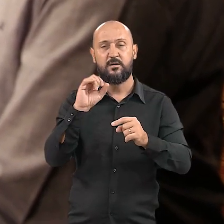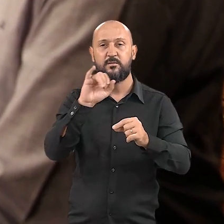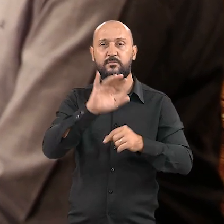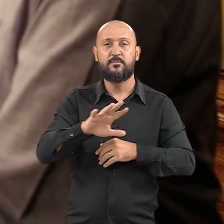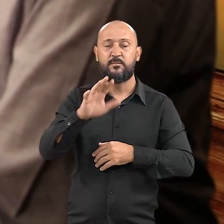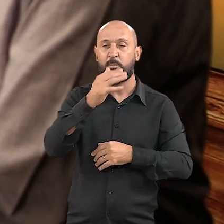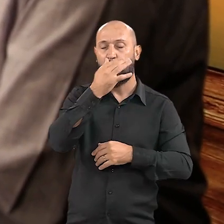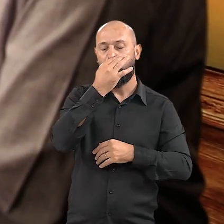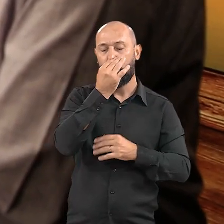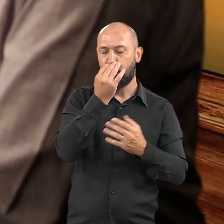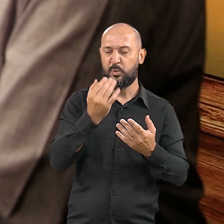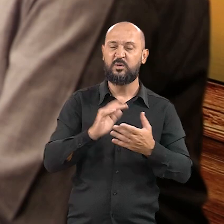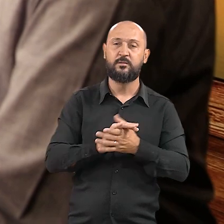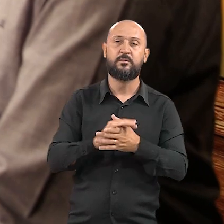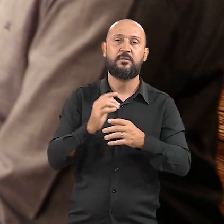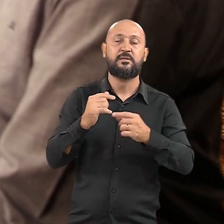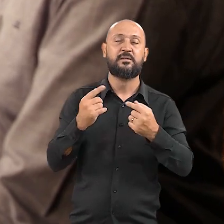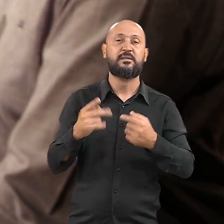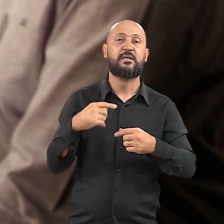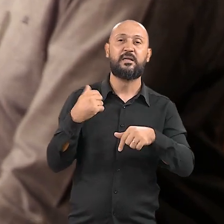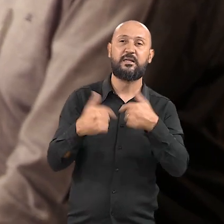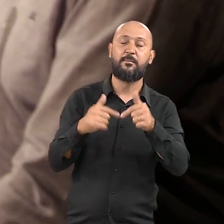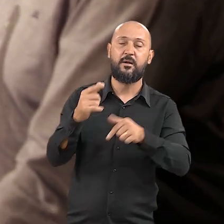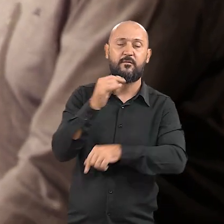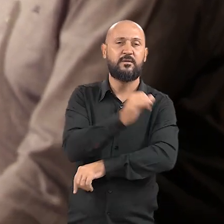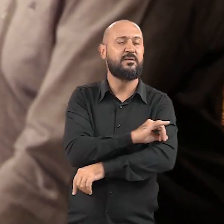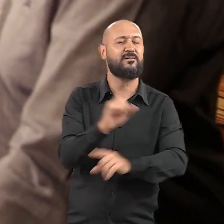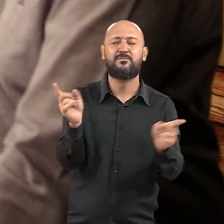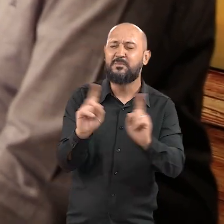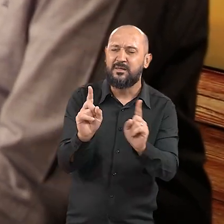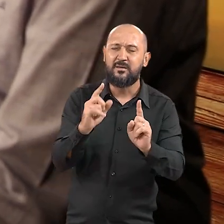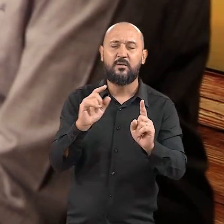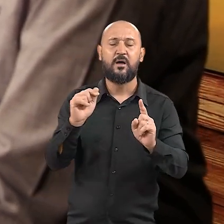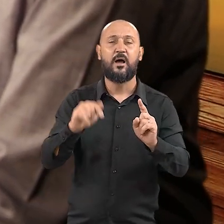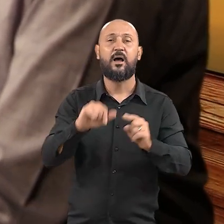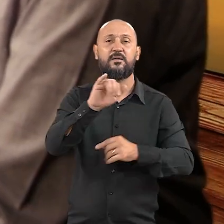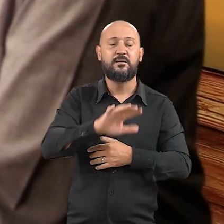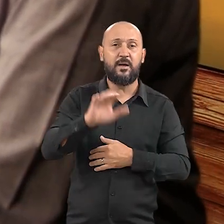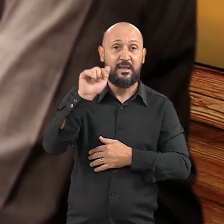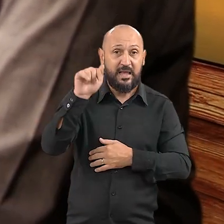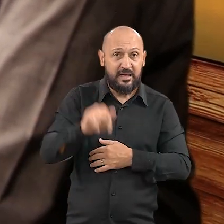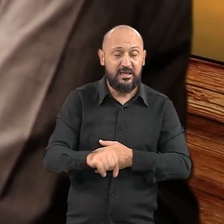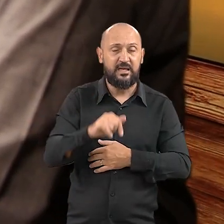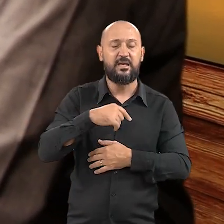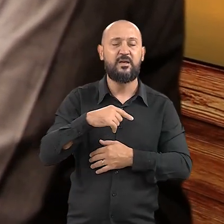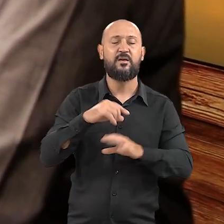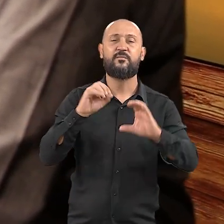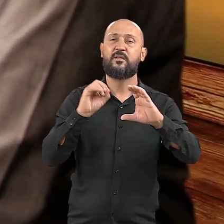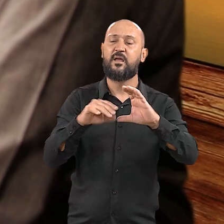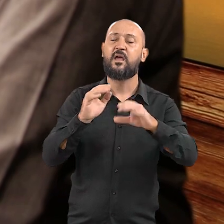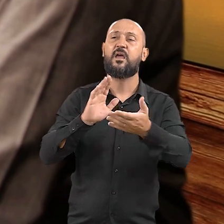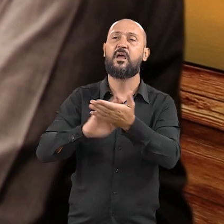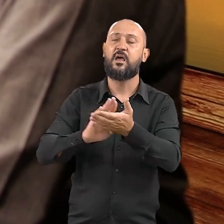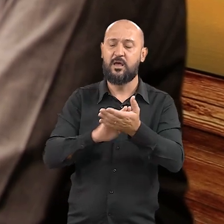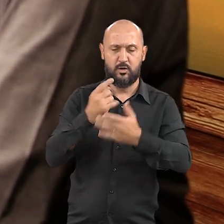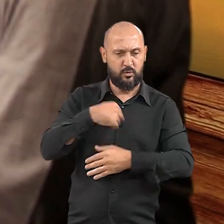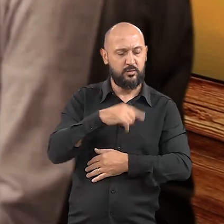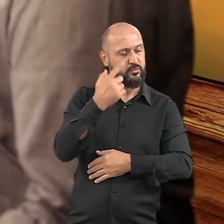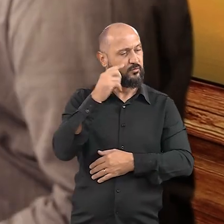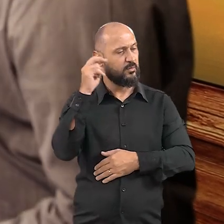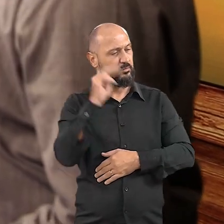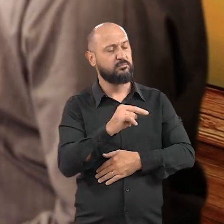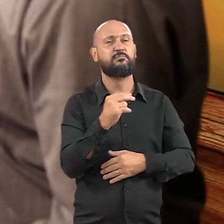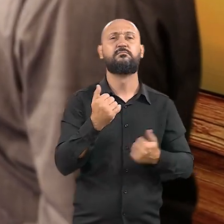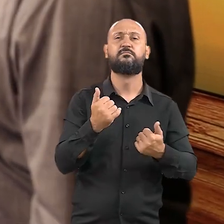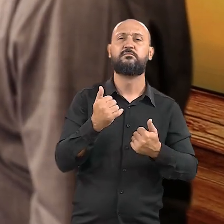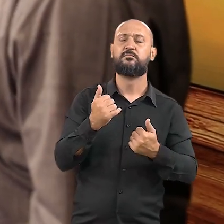as imagens do Manuel todas, né? Que é a produtora que ele trabalhava no Rio de Janeiro. Eu falei, não, as imagens são daqui, é TV Morena, é homenagem a nós. Deixa